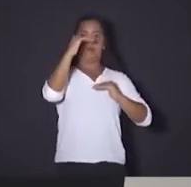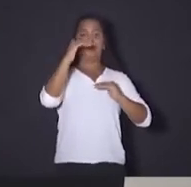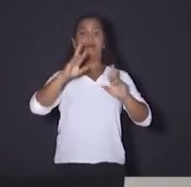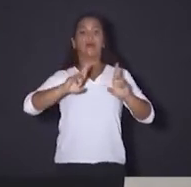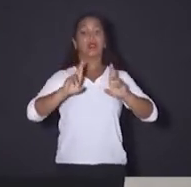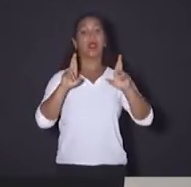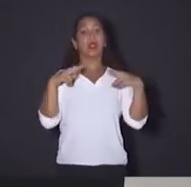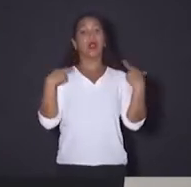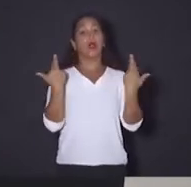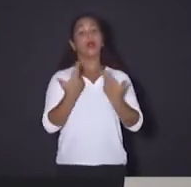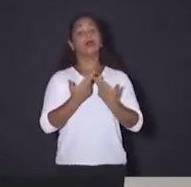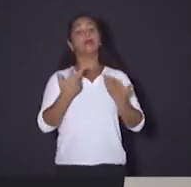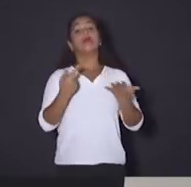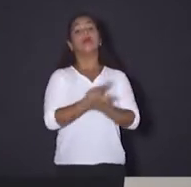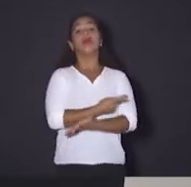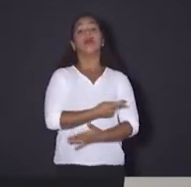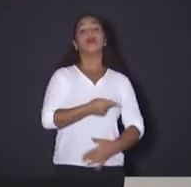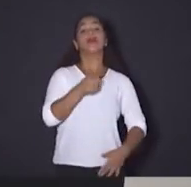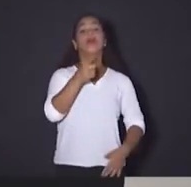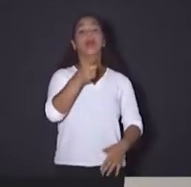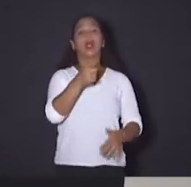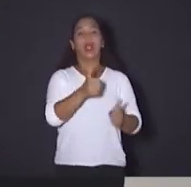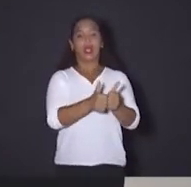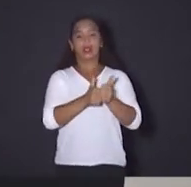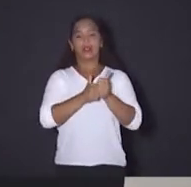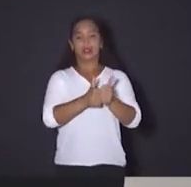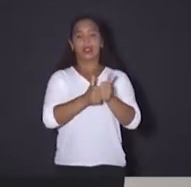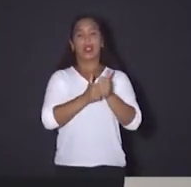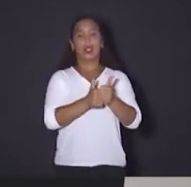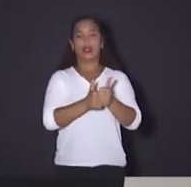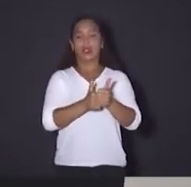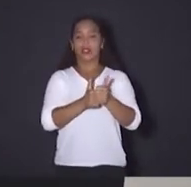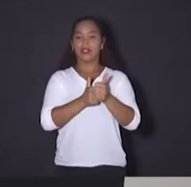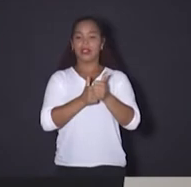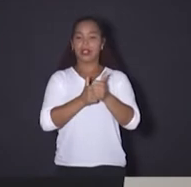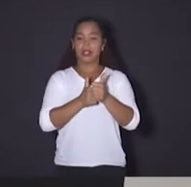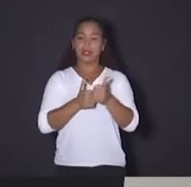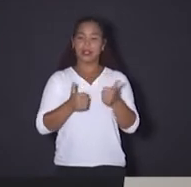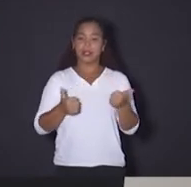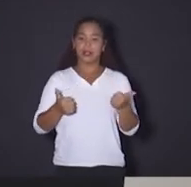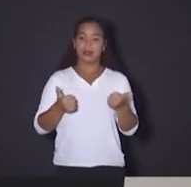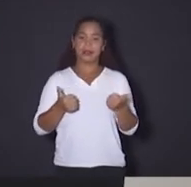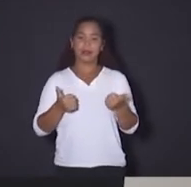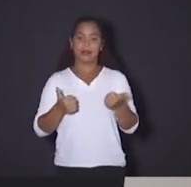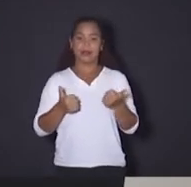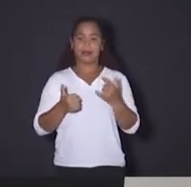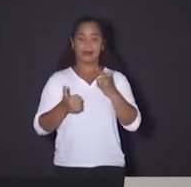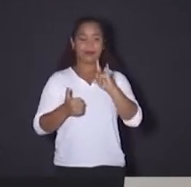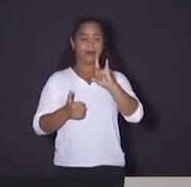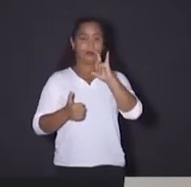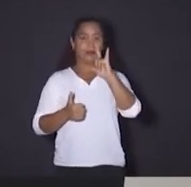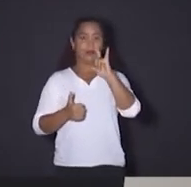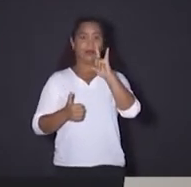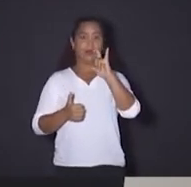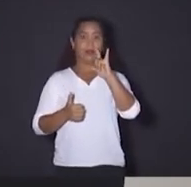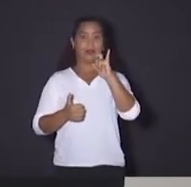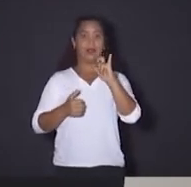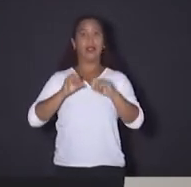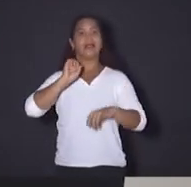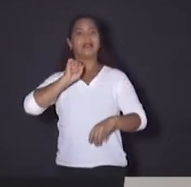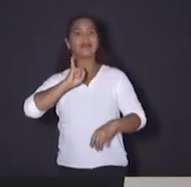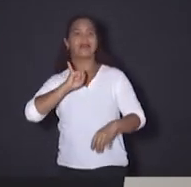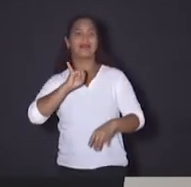pessoas participam na bola ou perguntando quantos seguidores você tem no instagram olha isso essa pessoa é muito curtida ver se é comentada